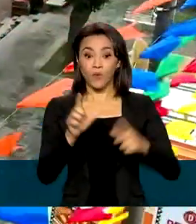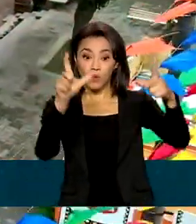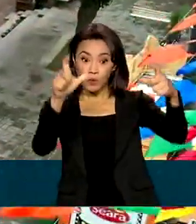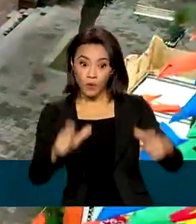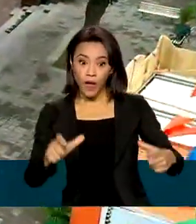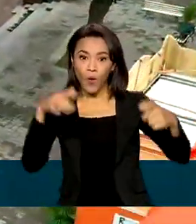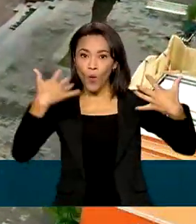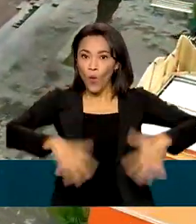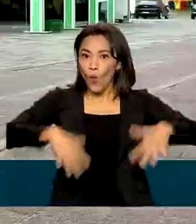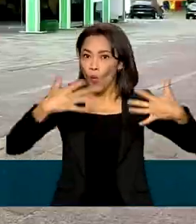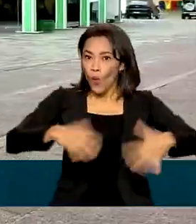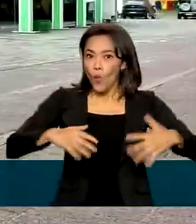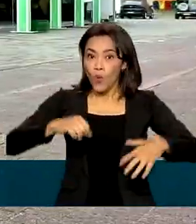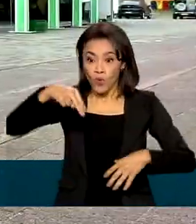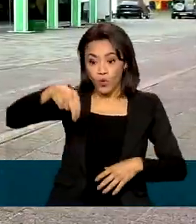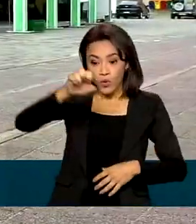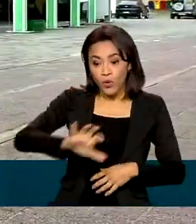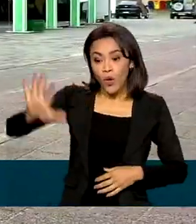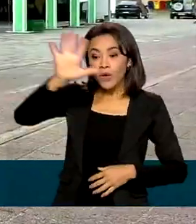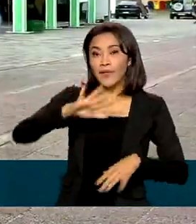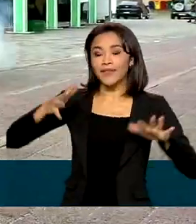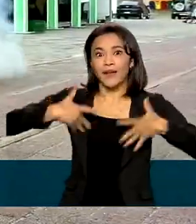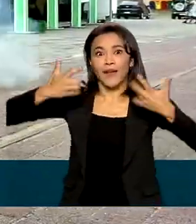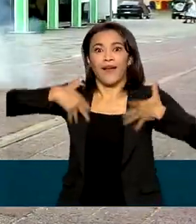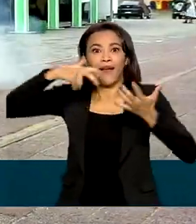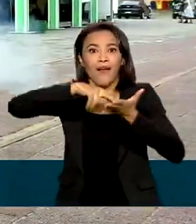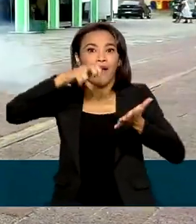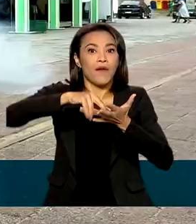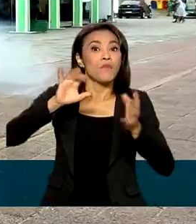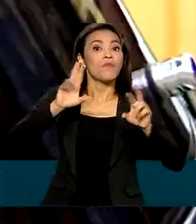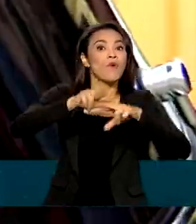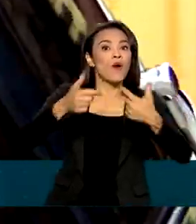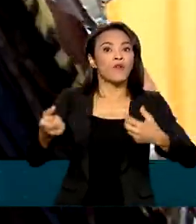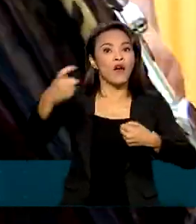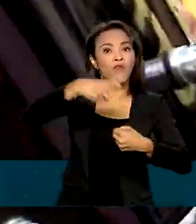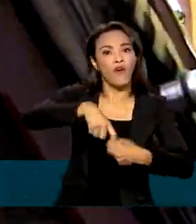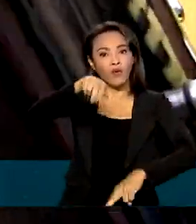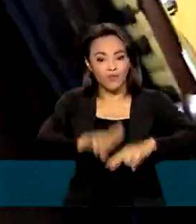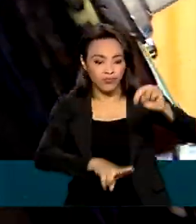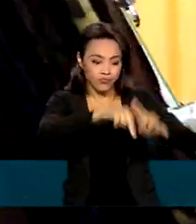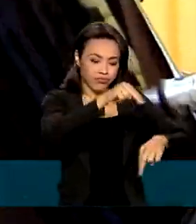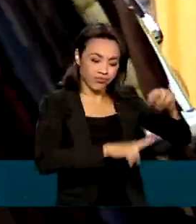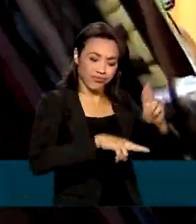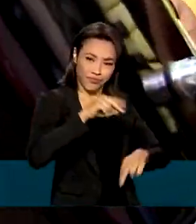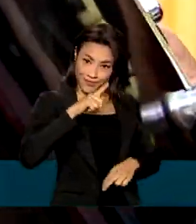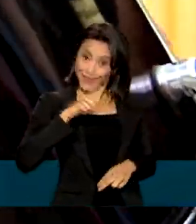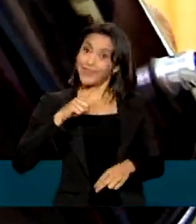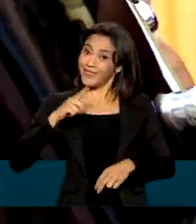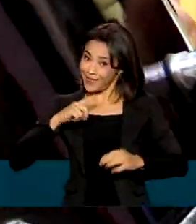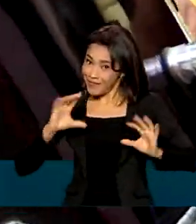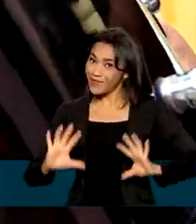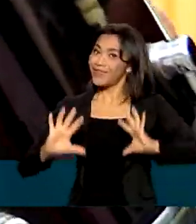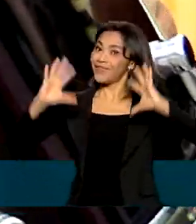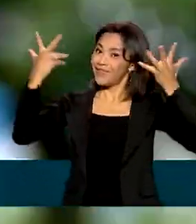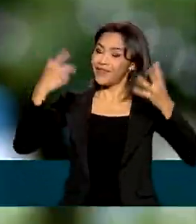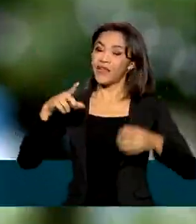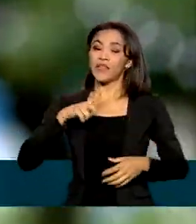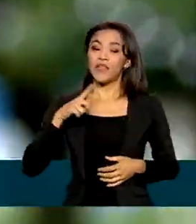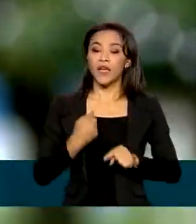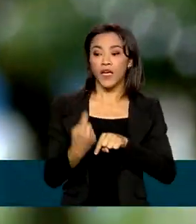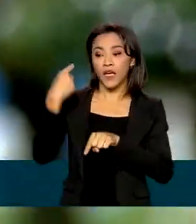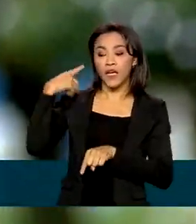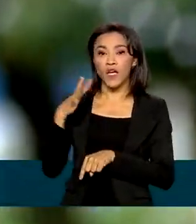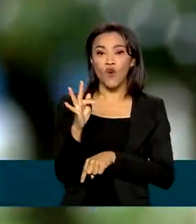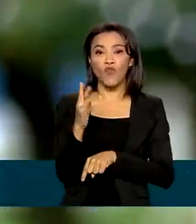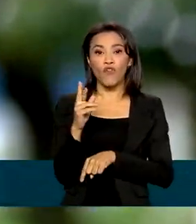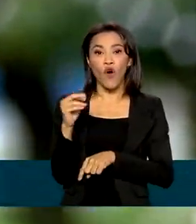o Nordeste vibra com a retomada das festividades juninas e tem motivo para comemorar. O forró ganhou em dezembro